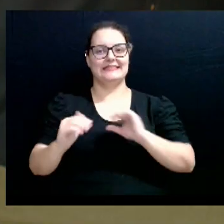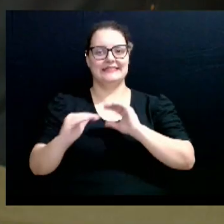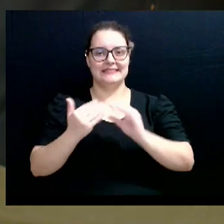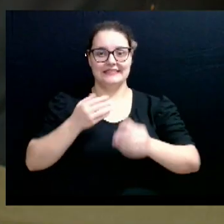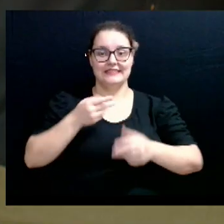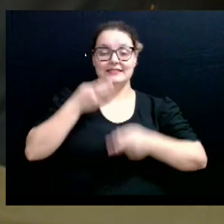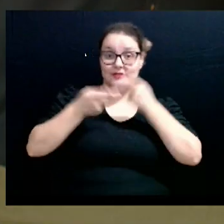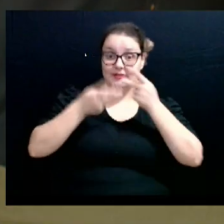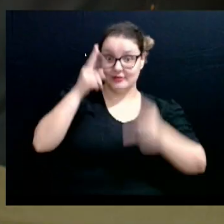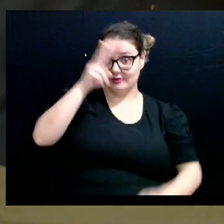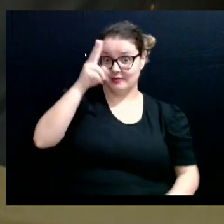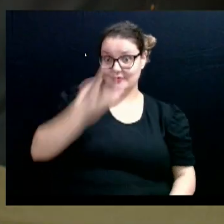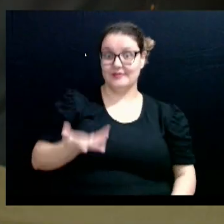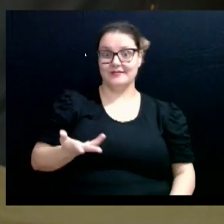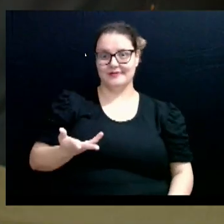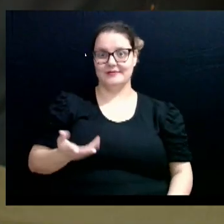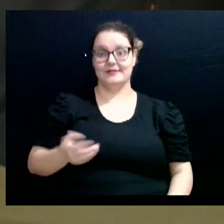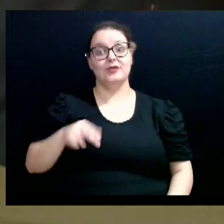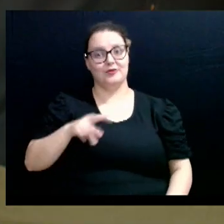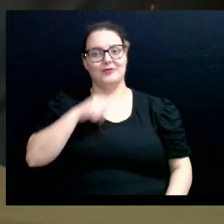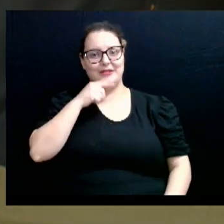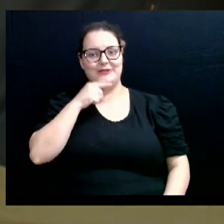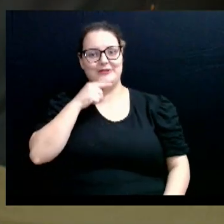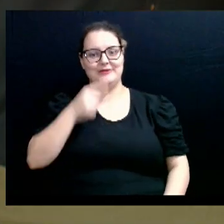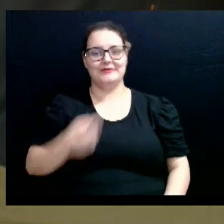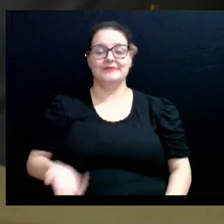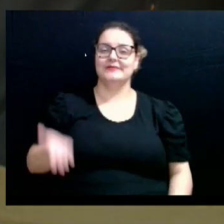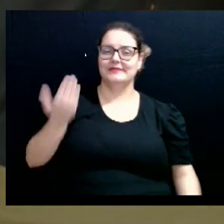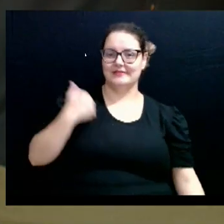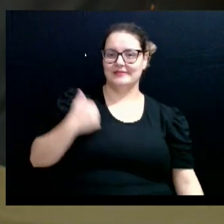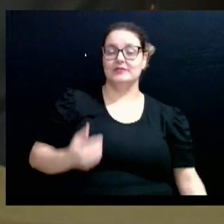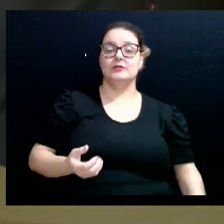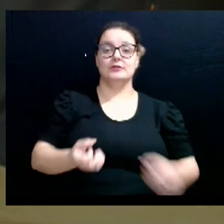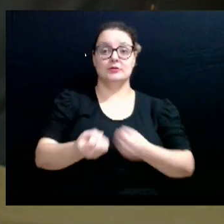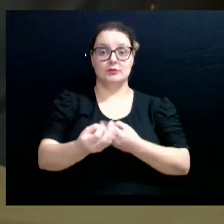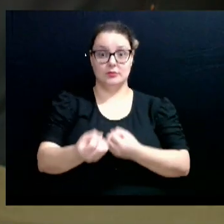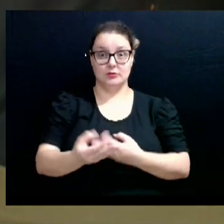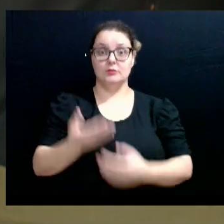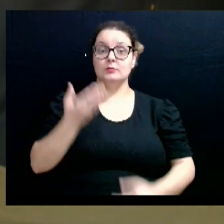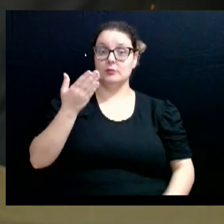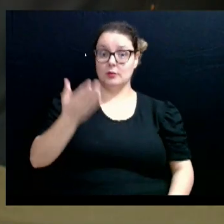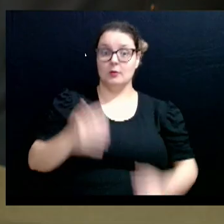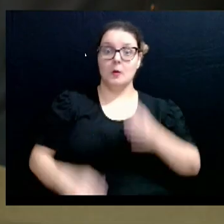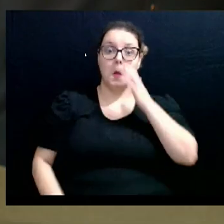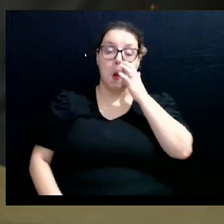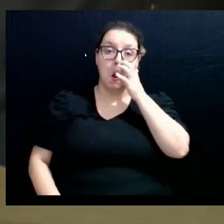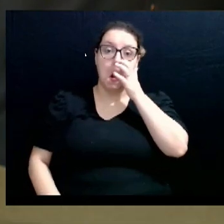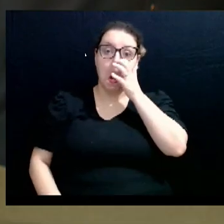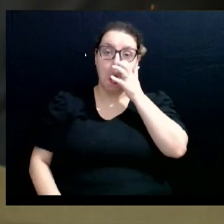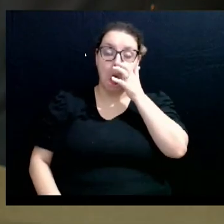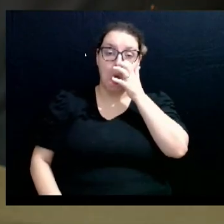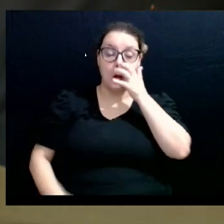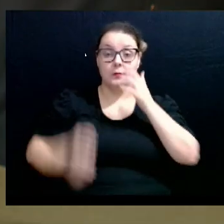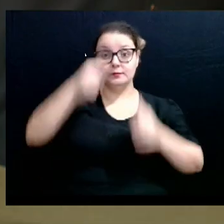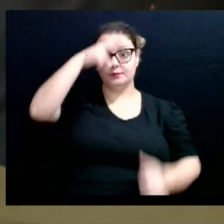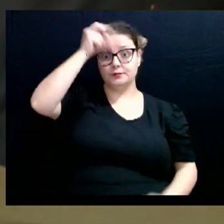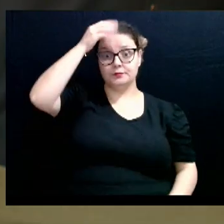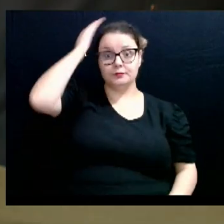a sua dúvida. Agora vamos com informações para você. O prefeito Dário Saad sancionou a